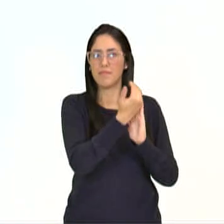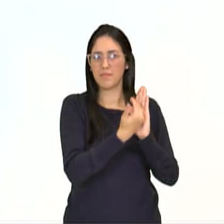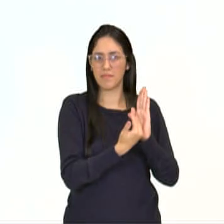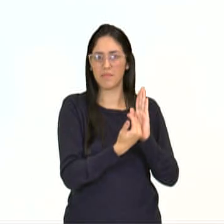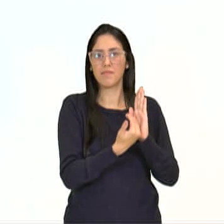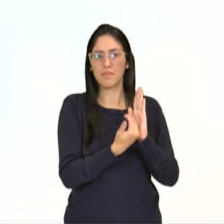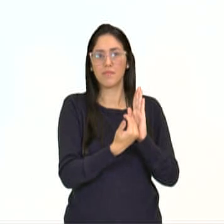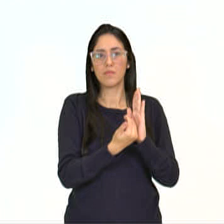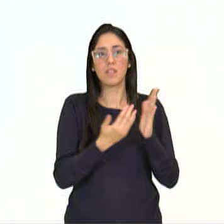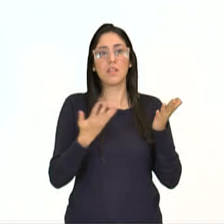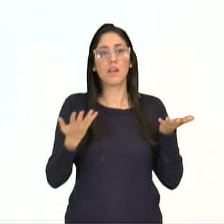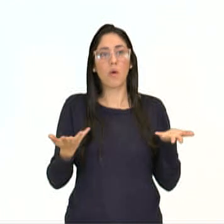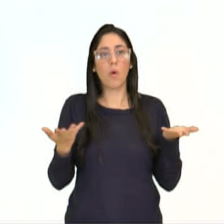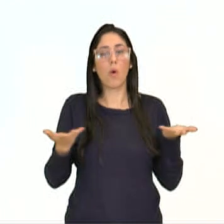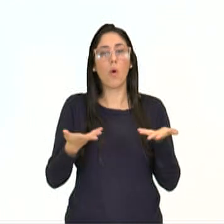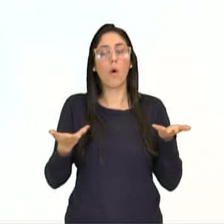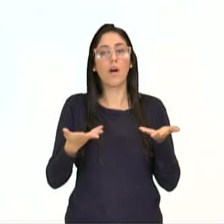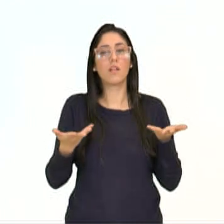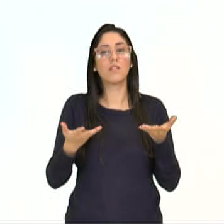das despesas agora passou a ser